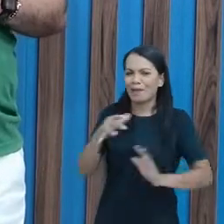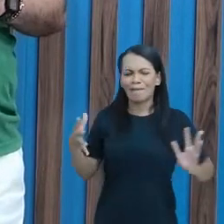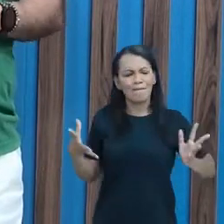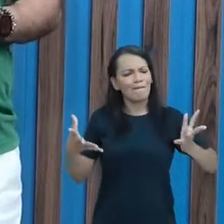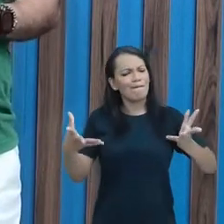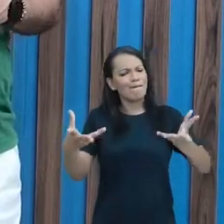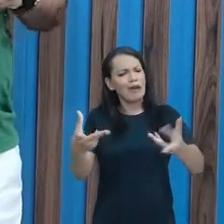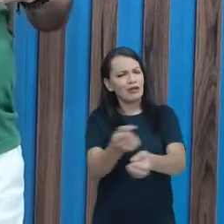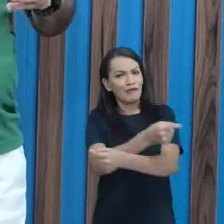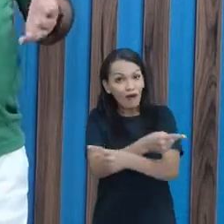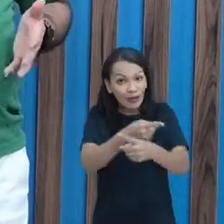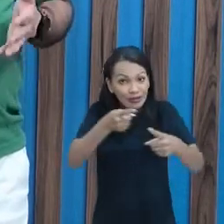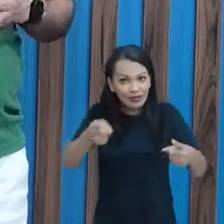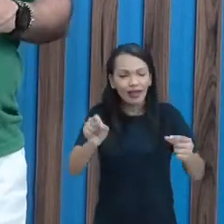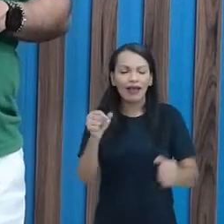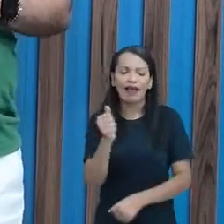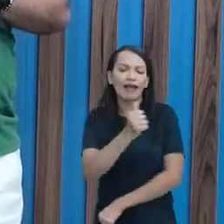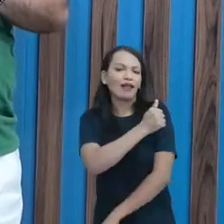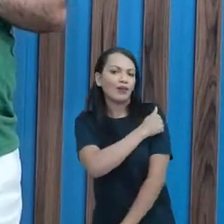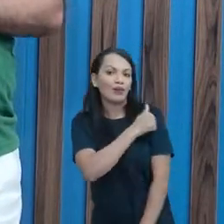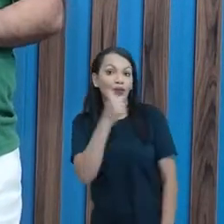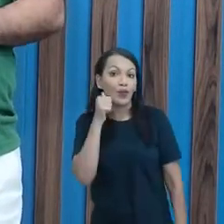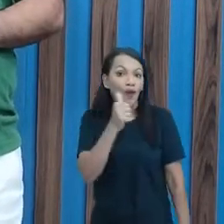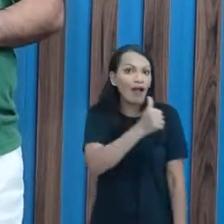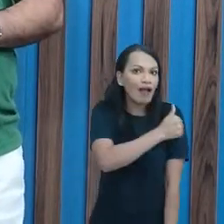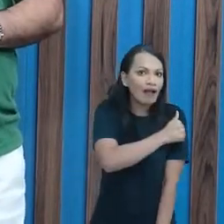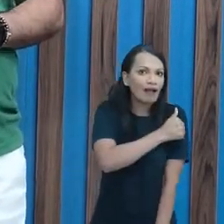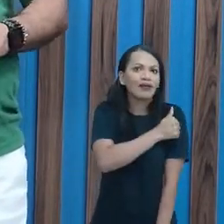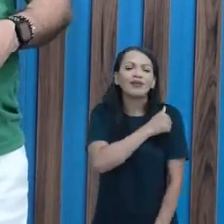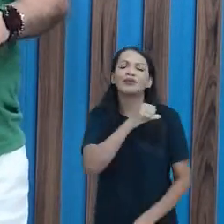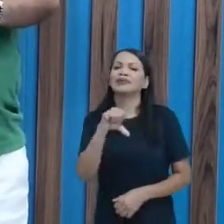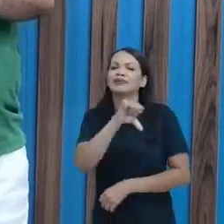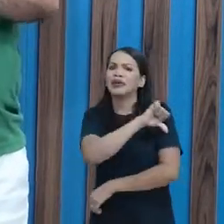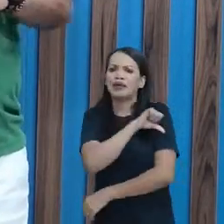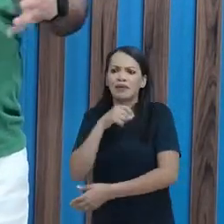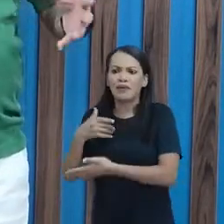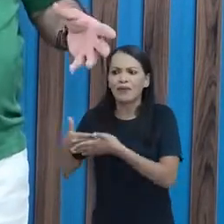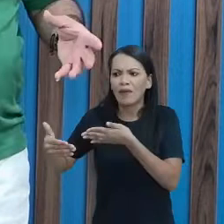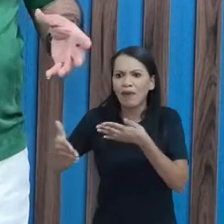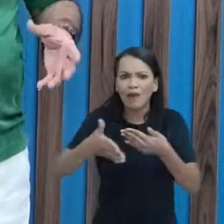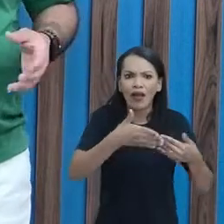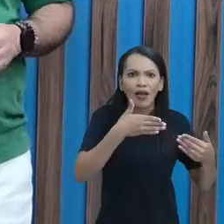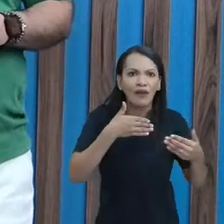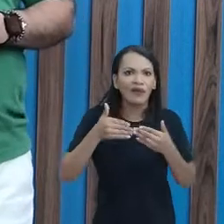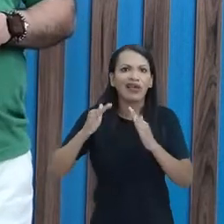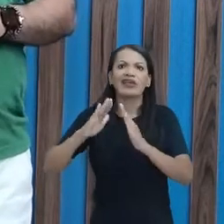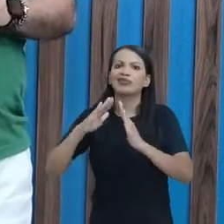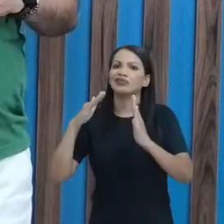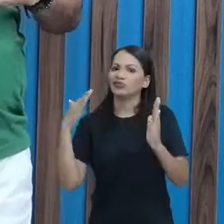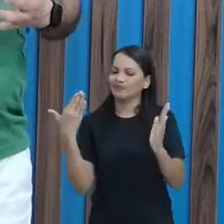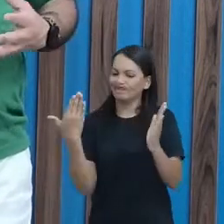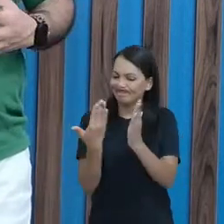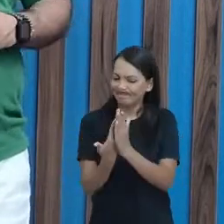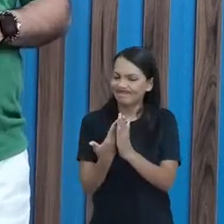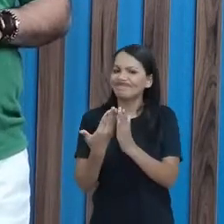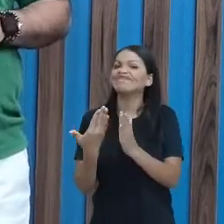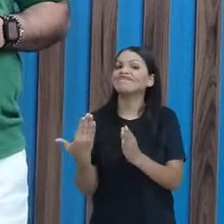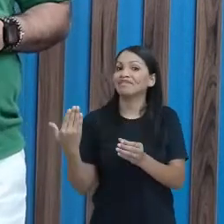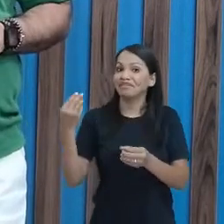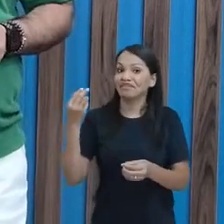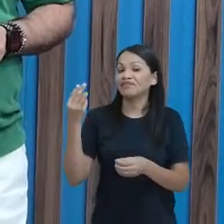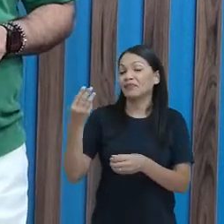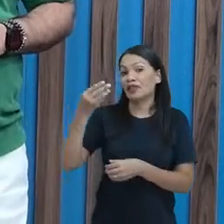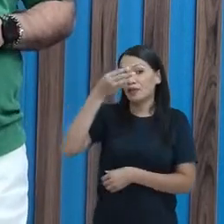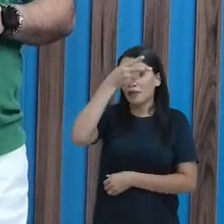Então você, aluno, aluna do nono ano de qualquer escola da rede municipal